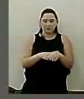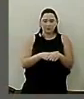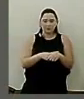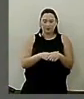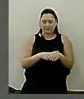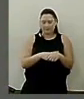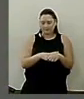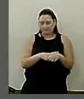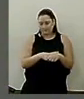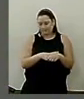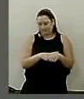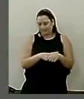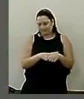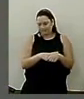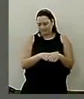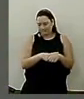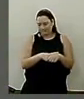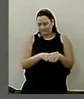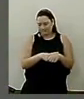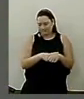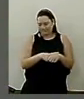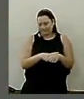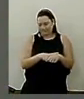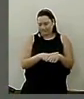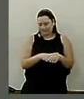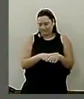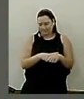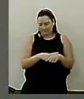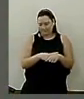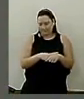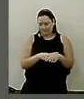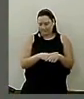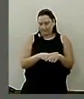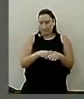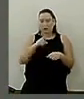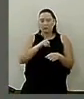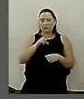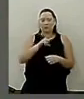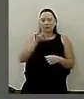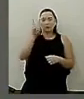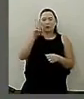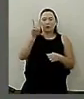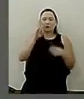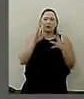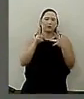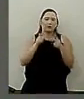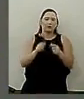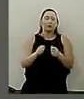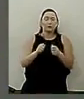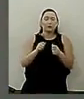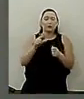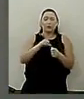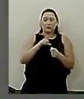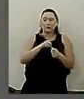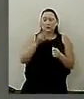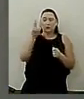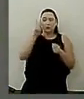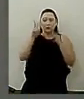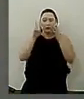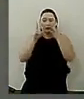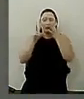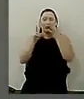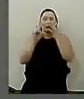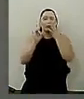Mas é exatamente isso que Jesus fez ali naquele momento. Ele lembra de tudo, porque ele não é